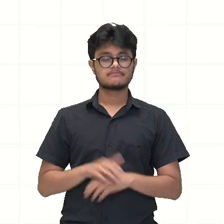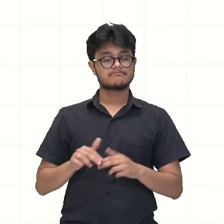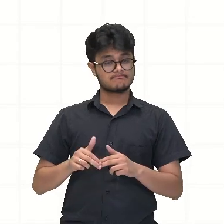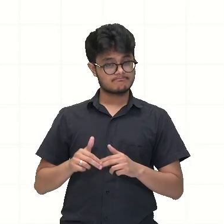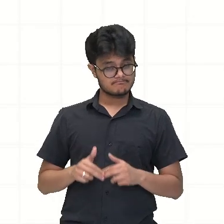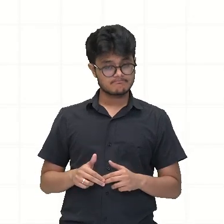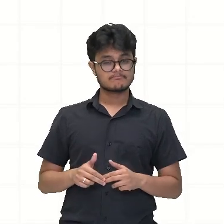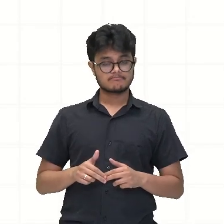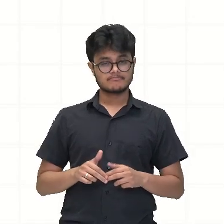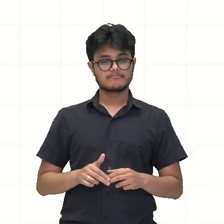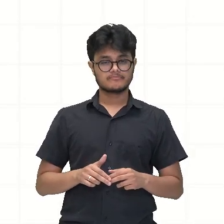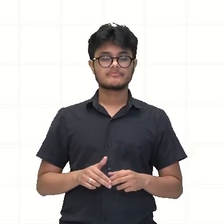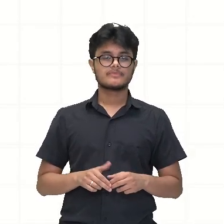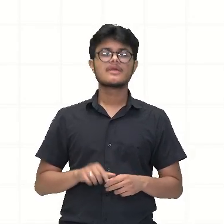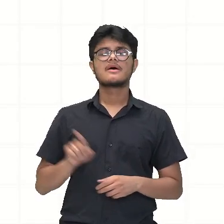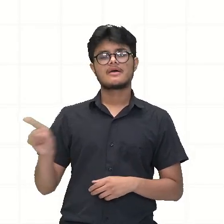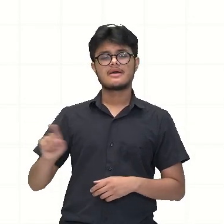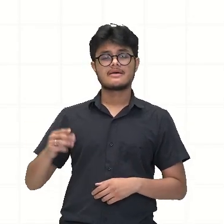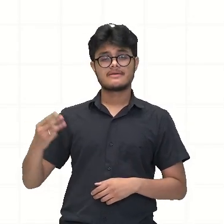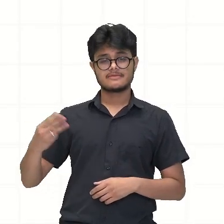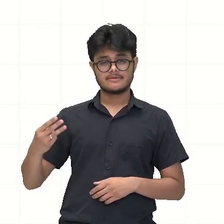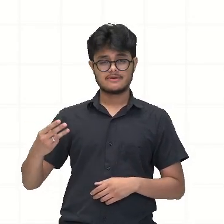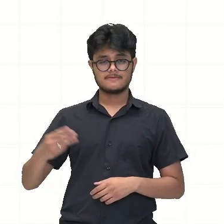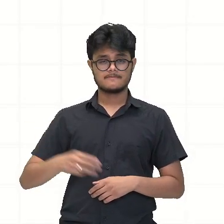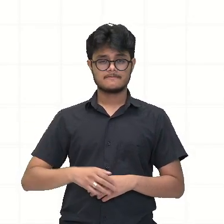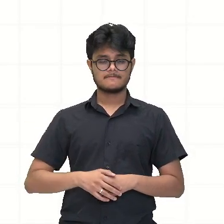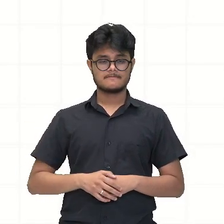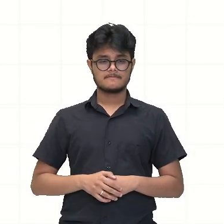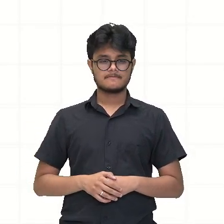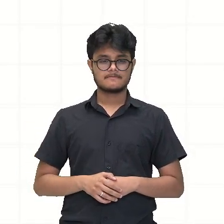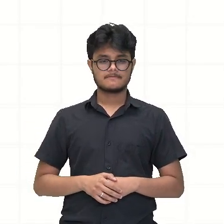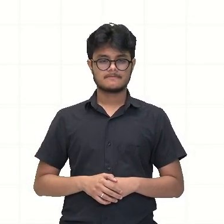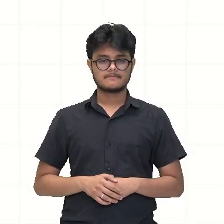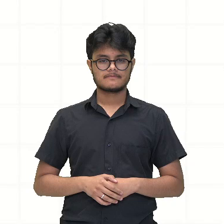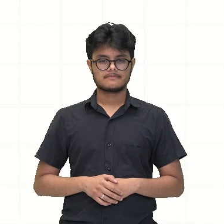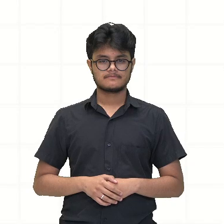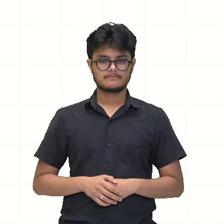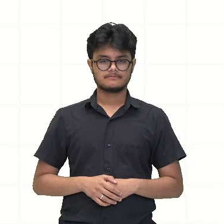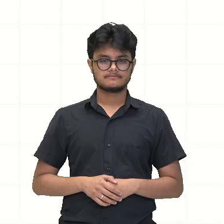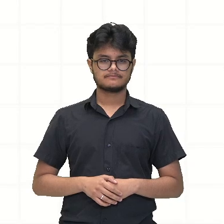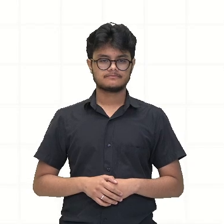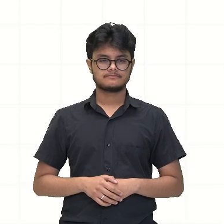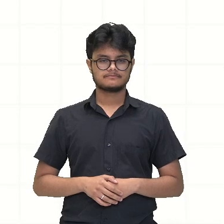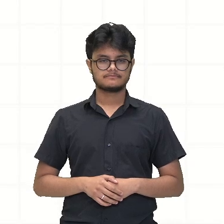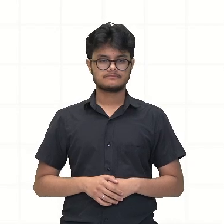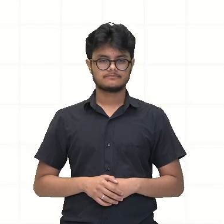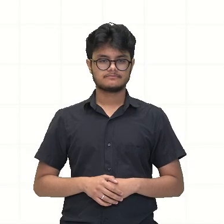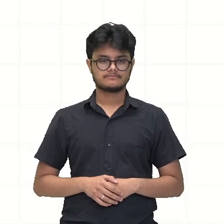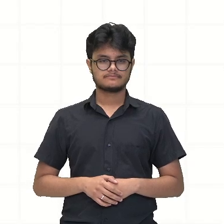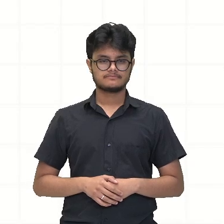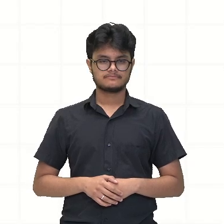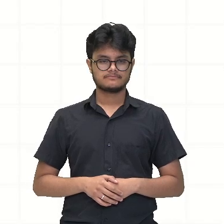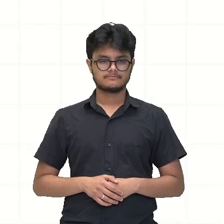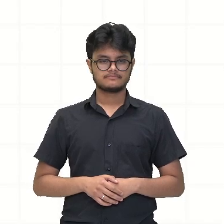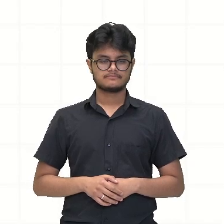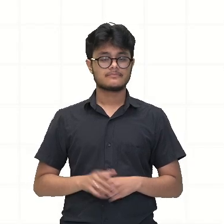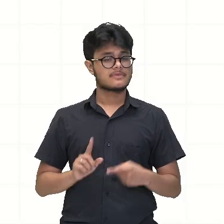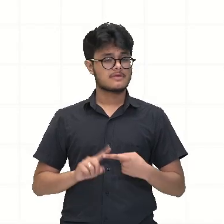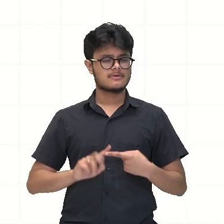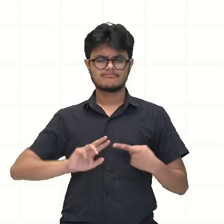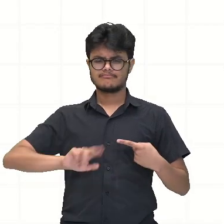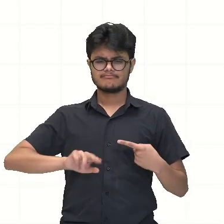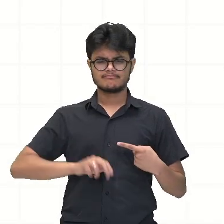que a raiz dessa função é menos 3. Com isso, eu já posso cancelar aqui a letra